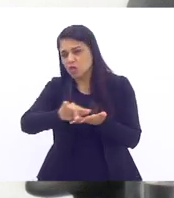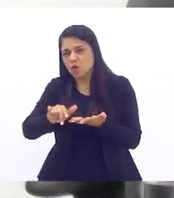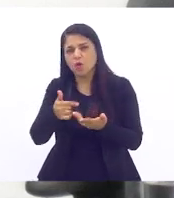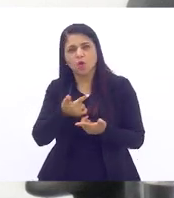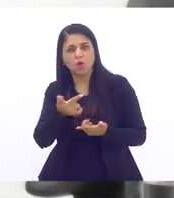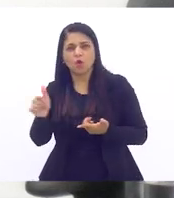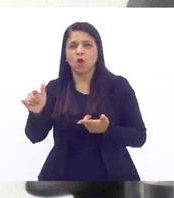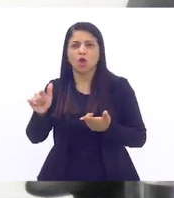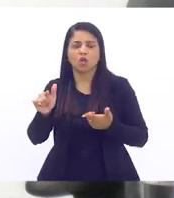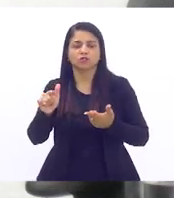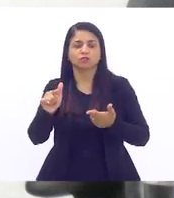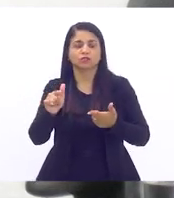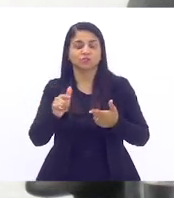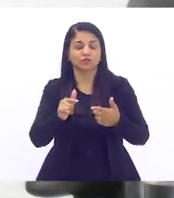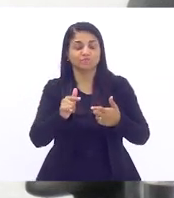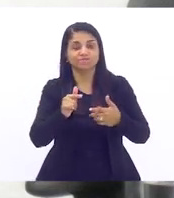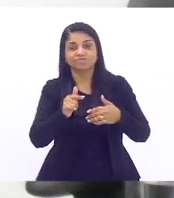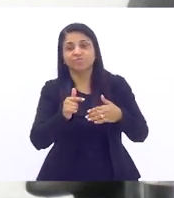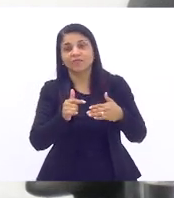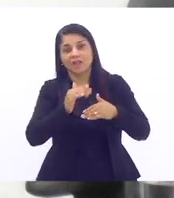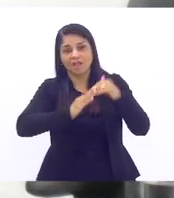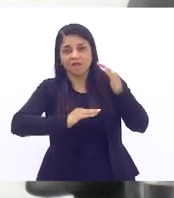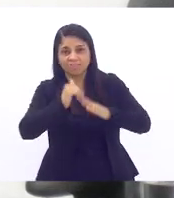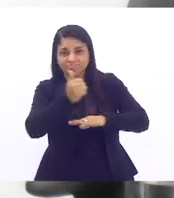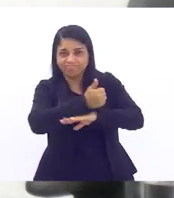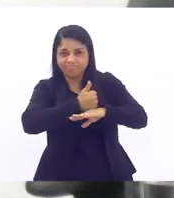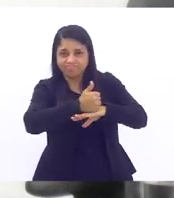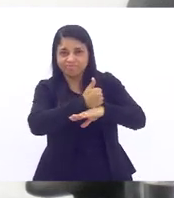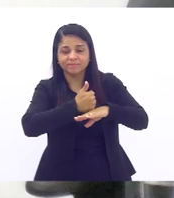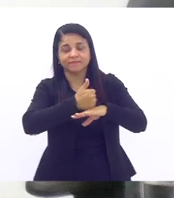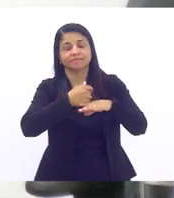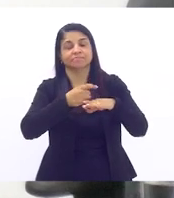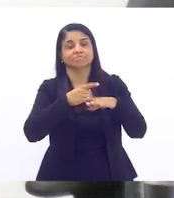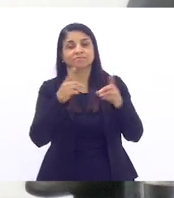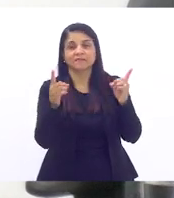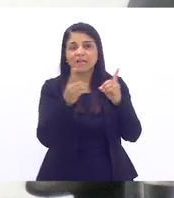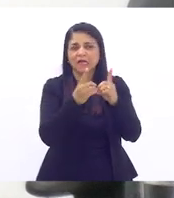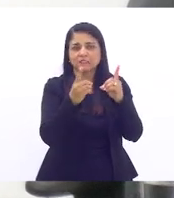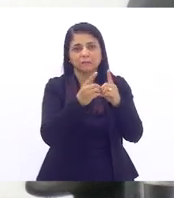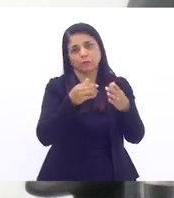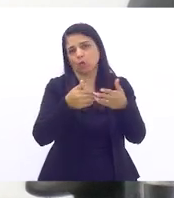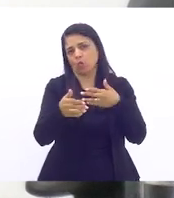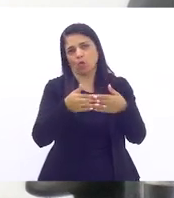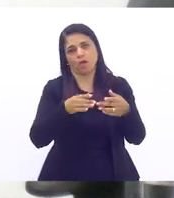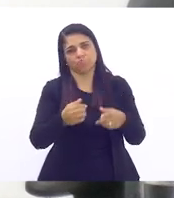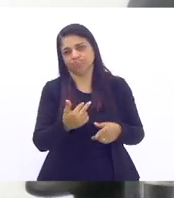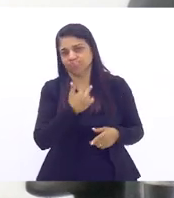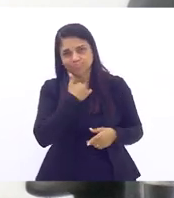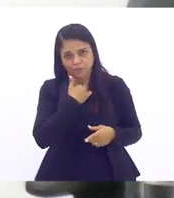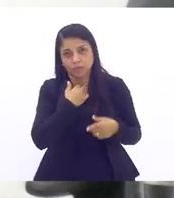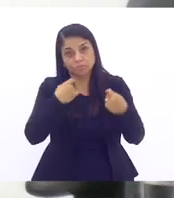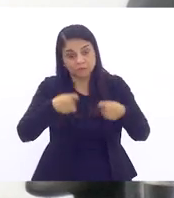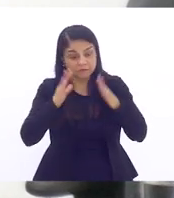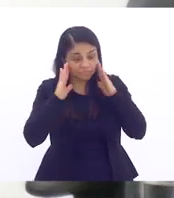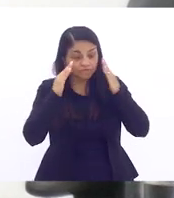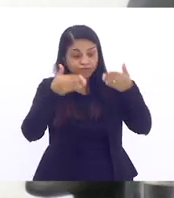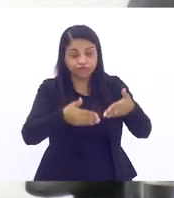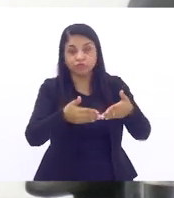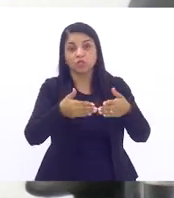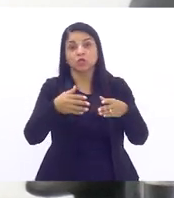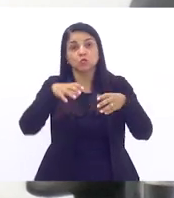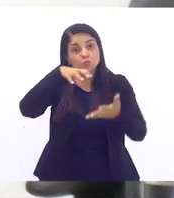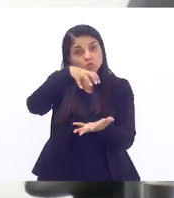bem definidas para o paciente de epidemórias bolhosa não é qualquer atendimento e que centros de referência